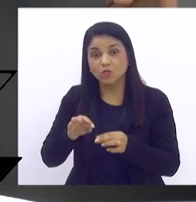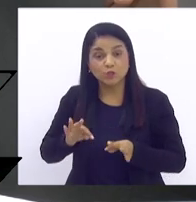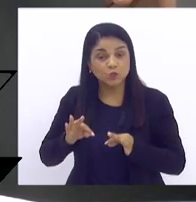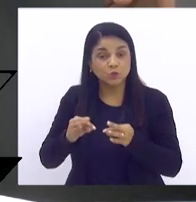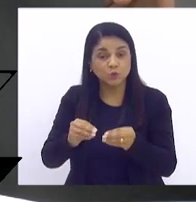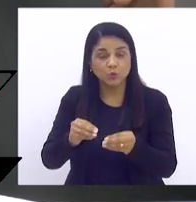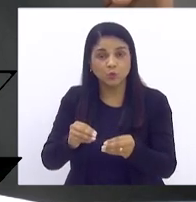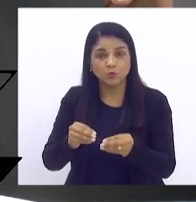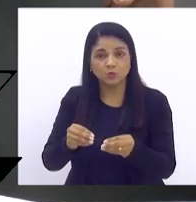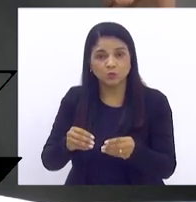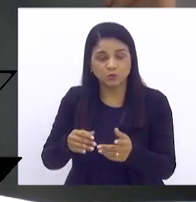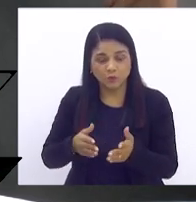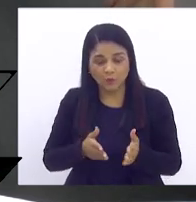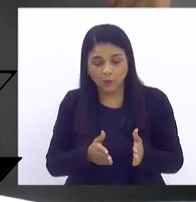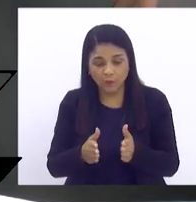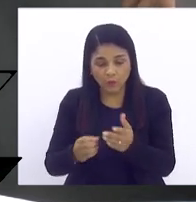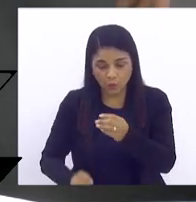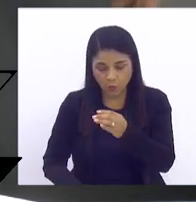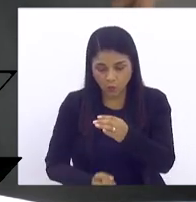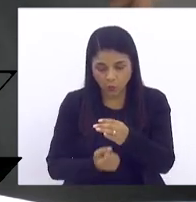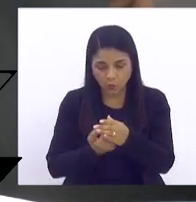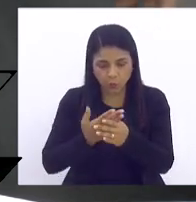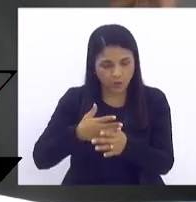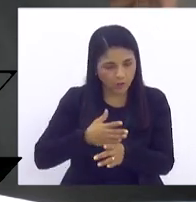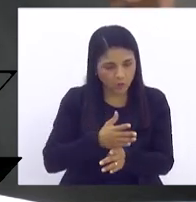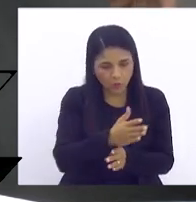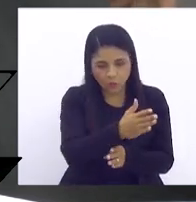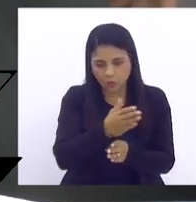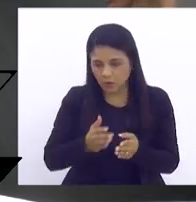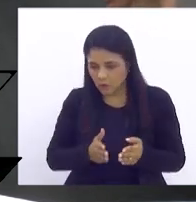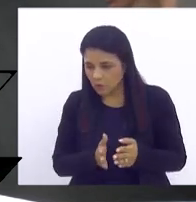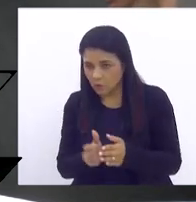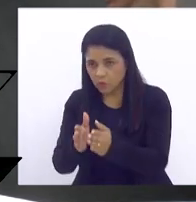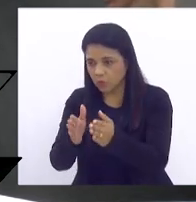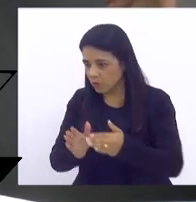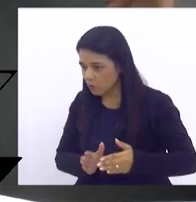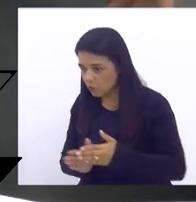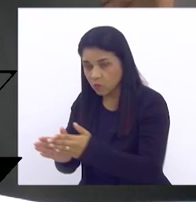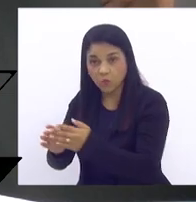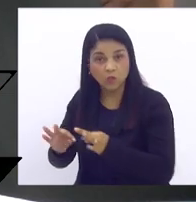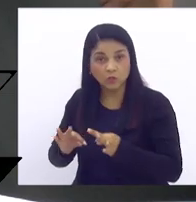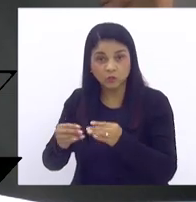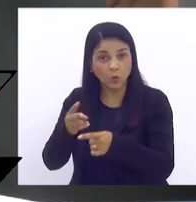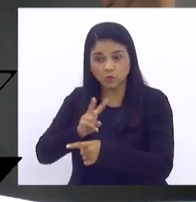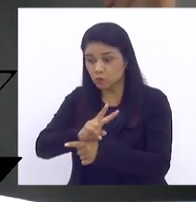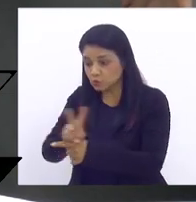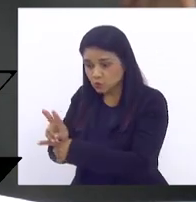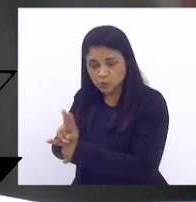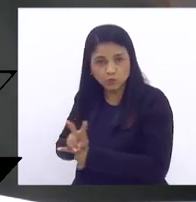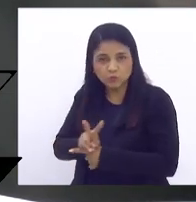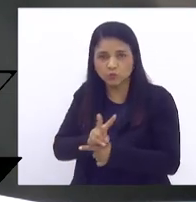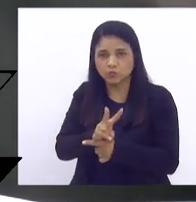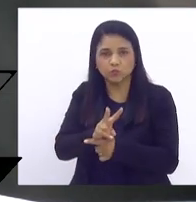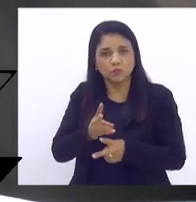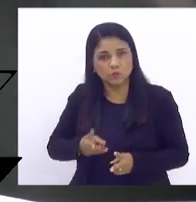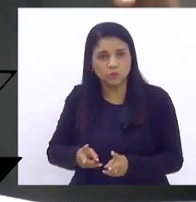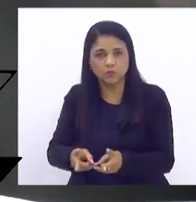beleza cênica. Todos os cursos d'água têm que ser de preservação permanente, todos, sem